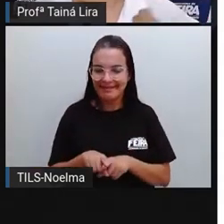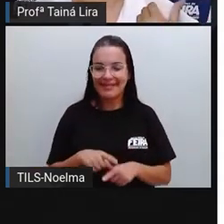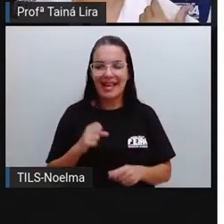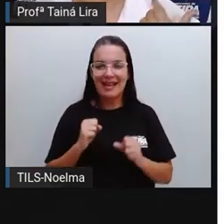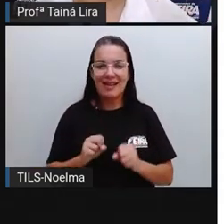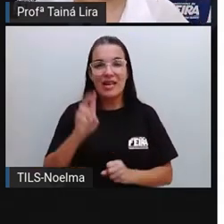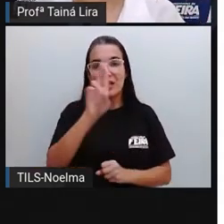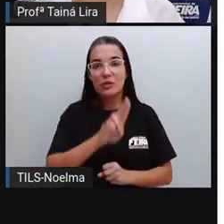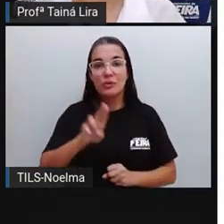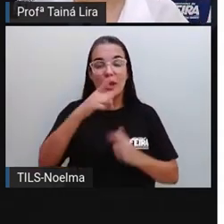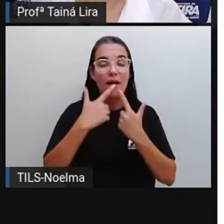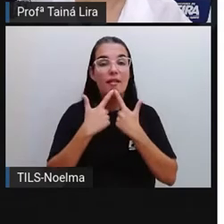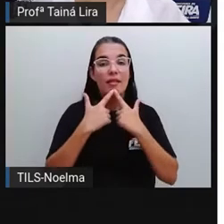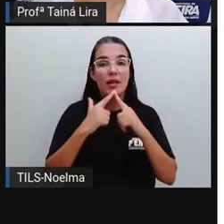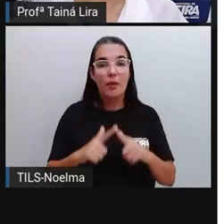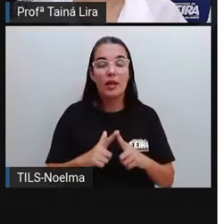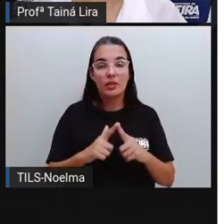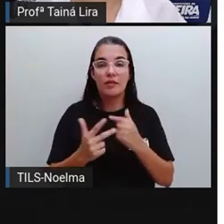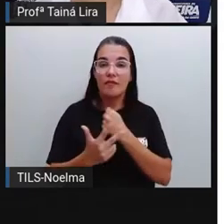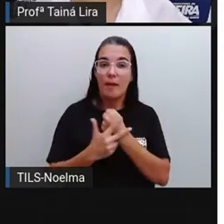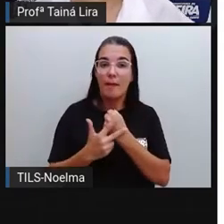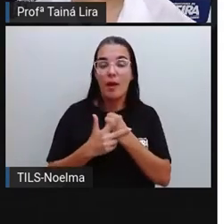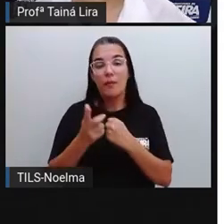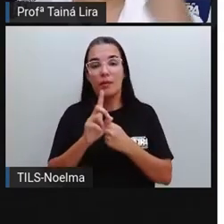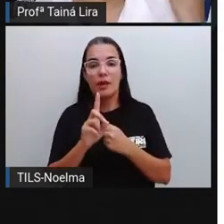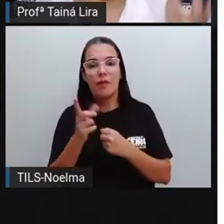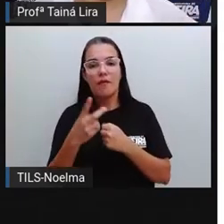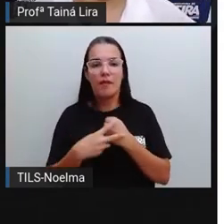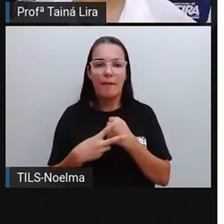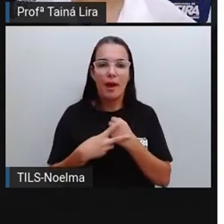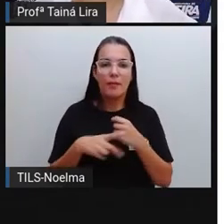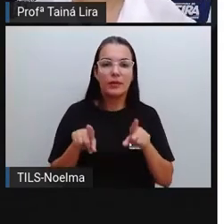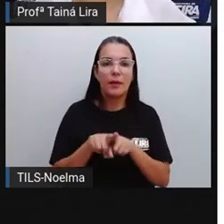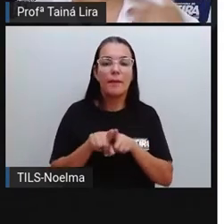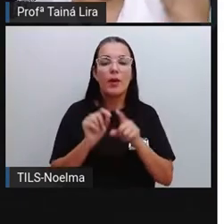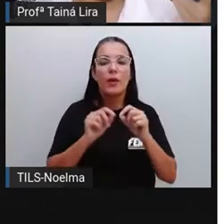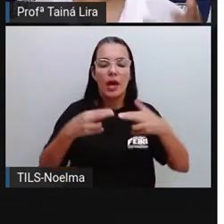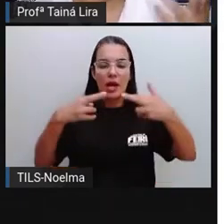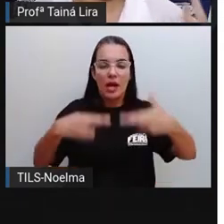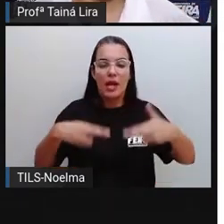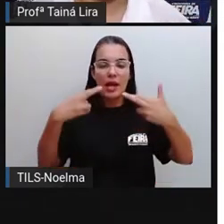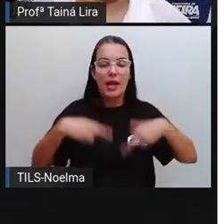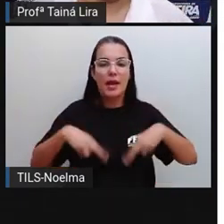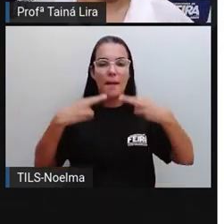usar assim essa linguagem, rimas, ritmos e trocadilho, até para deixar